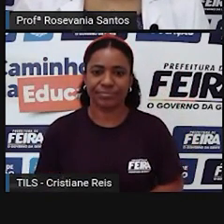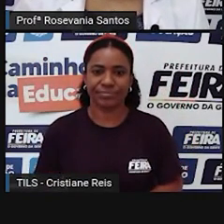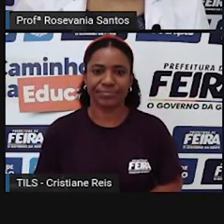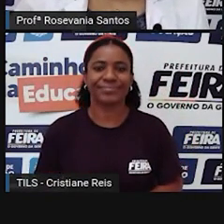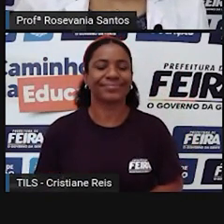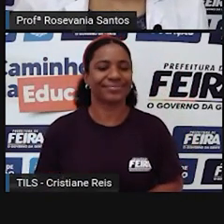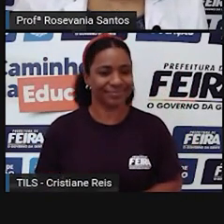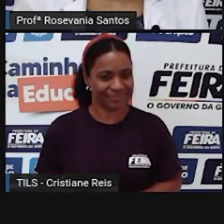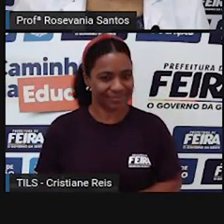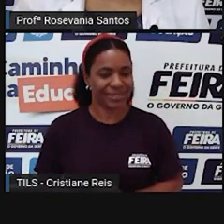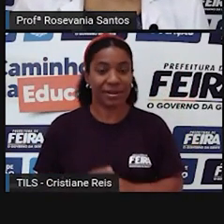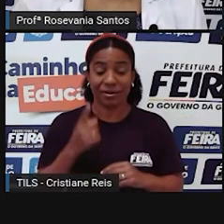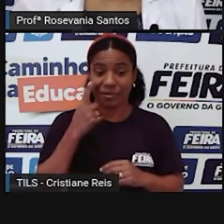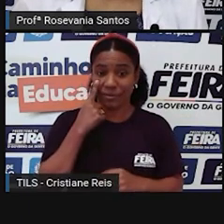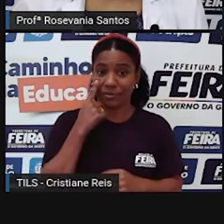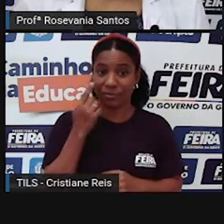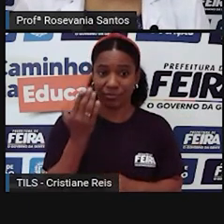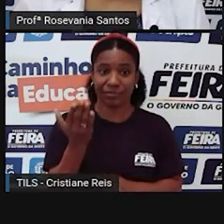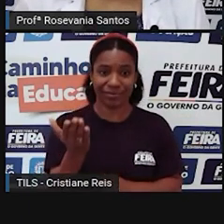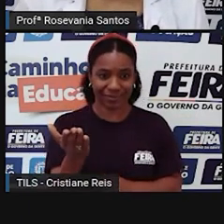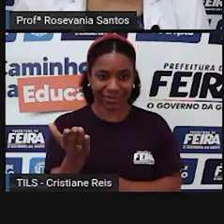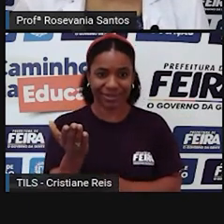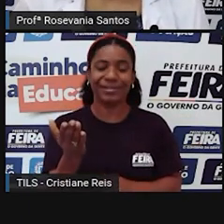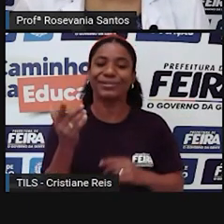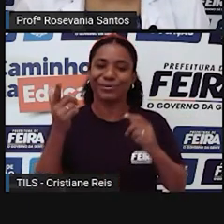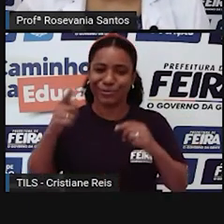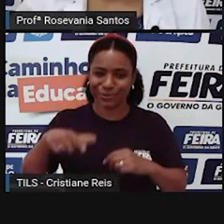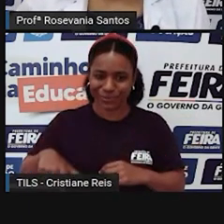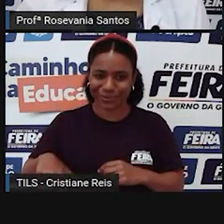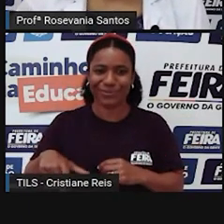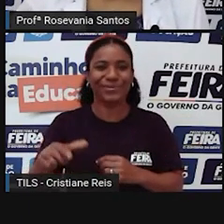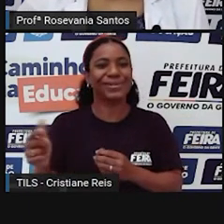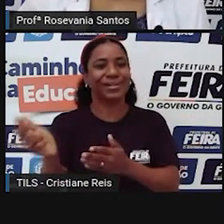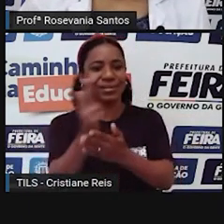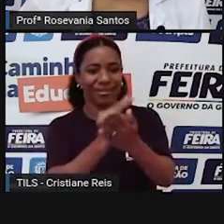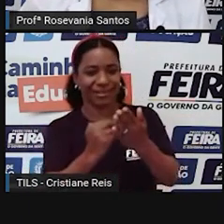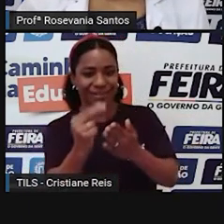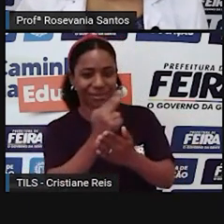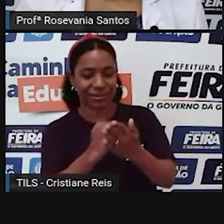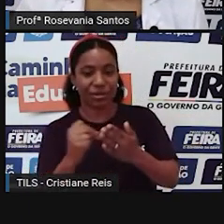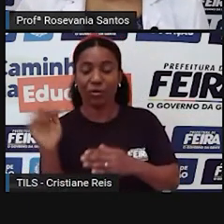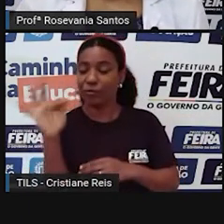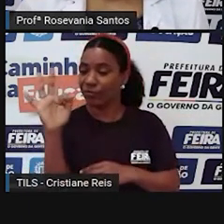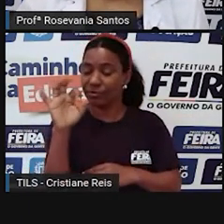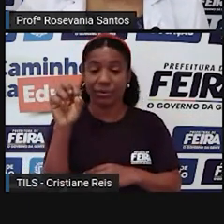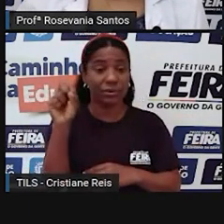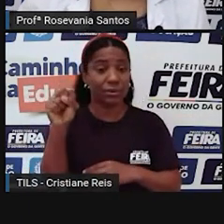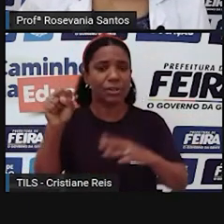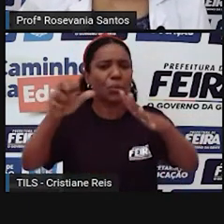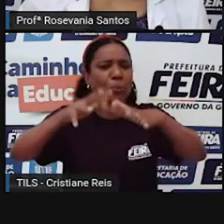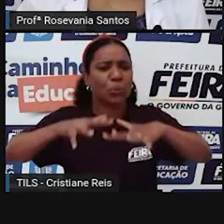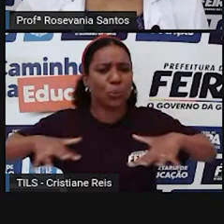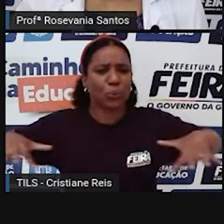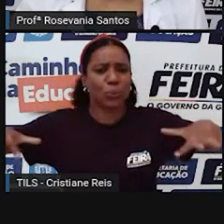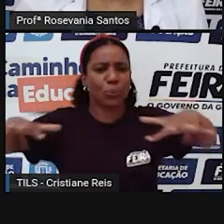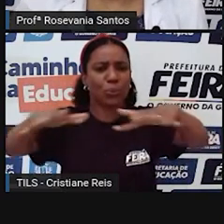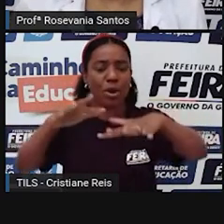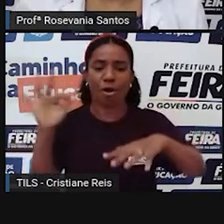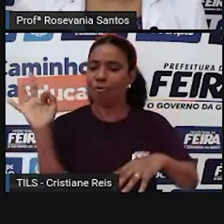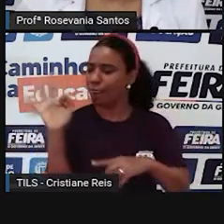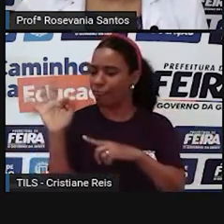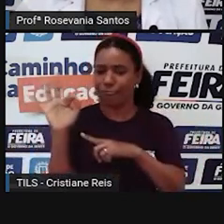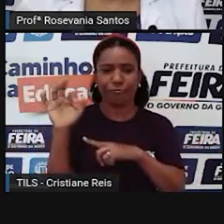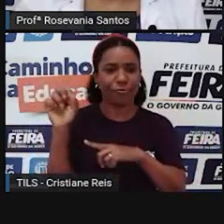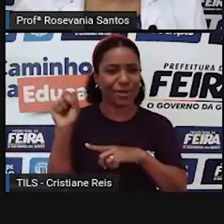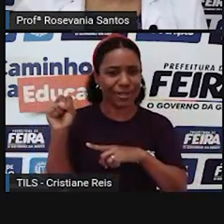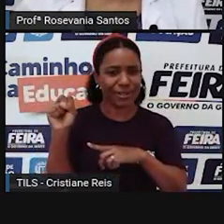só para chamar a atenção, eu trouxe novamente, né, essa imagem de Feira de Santana, né, do espaço geográfico de Feira de Santana. Mais